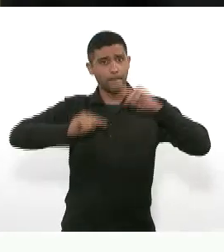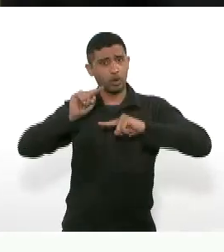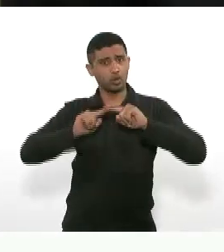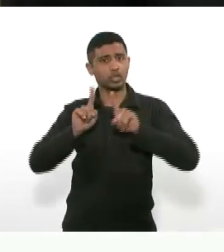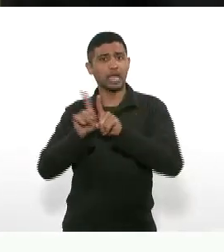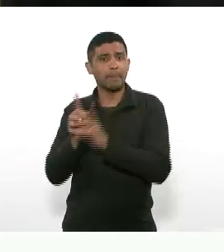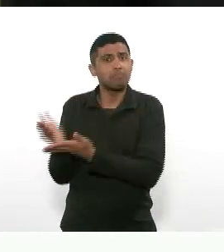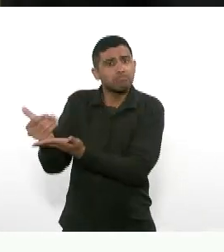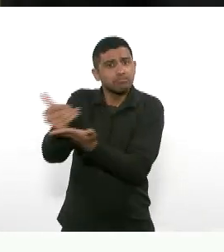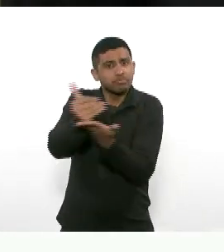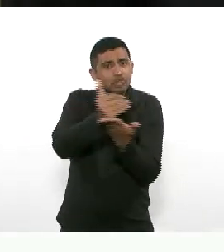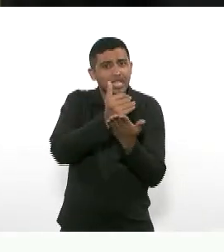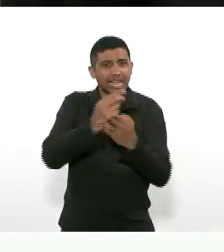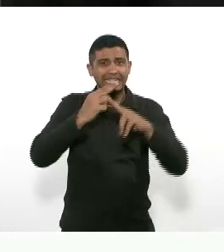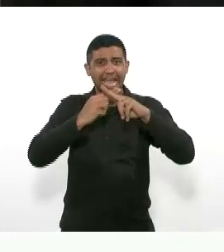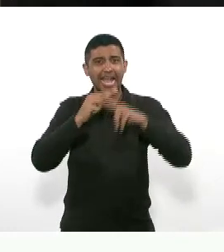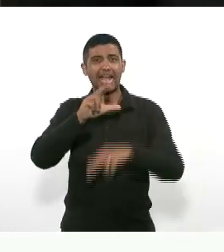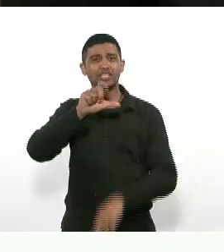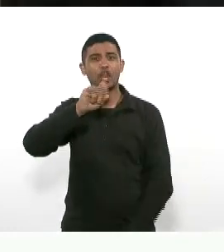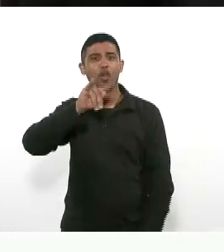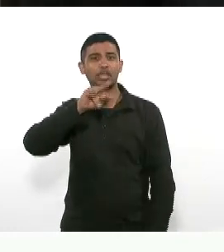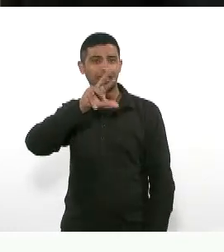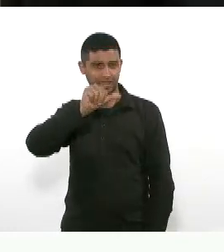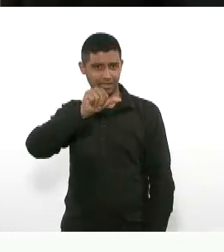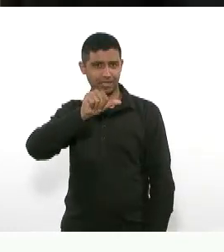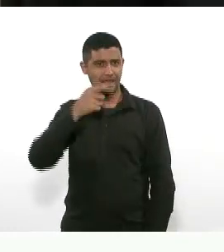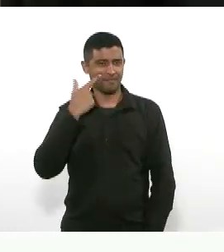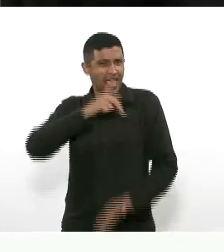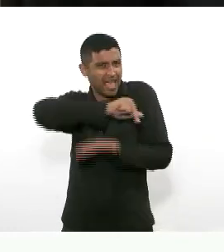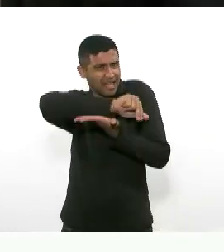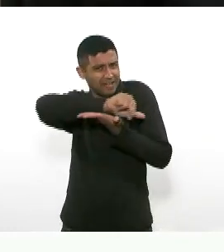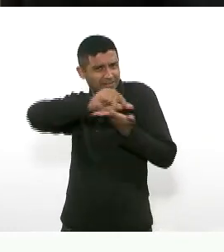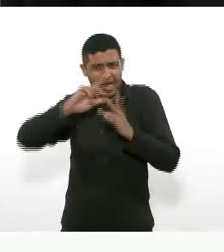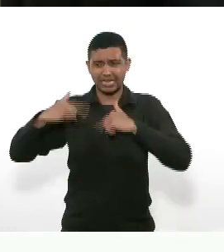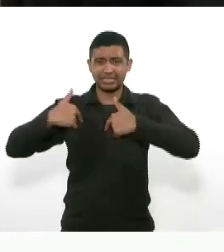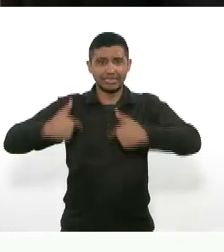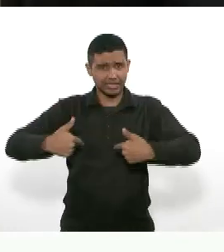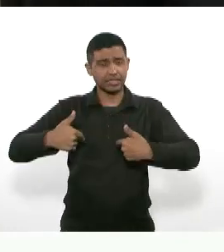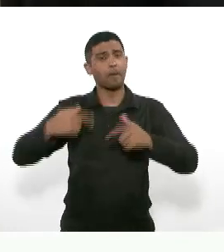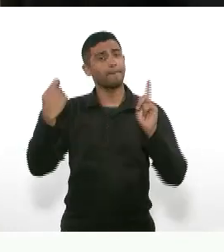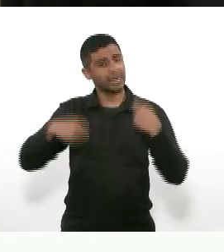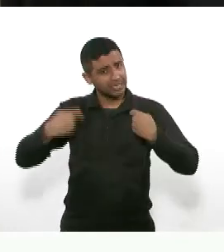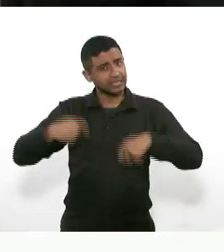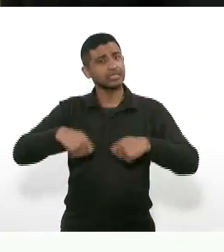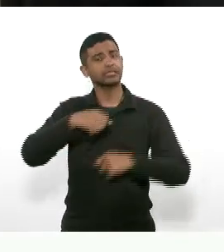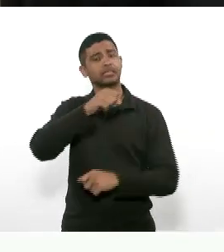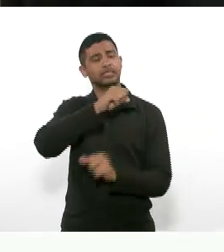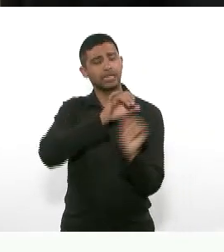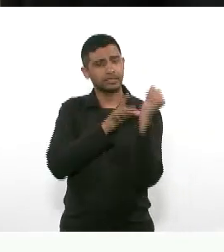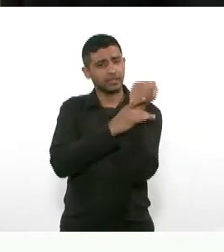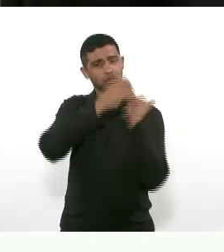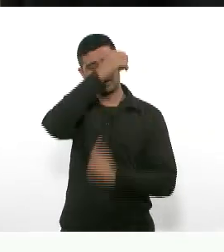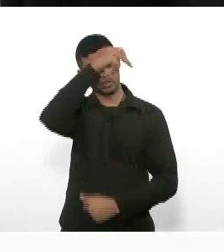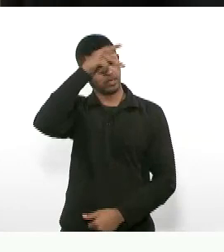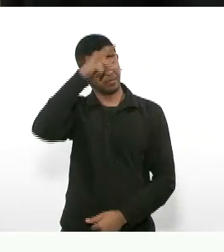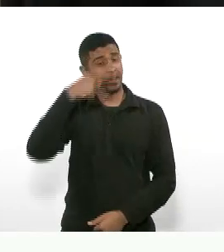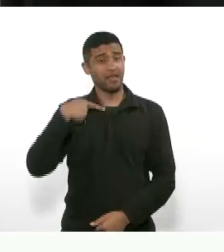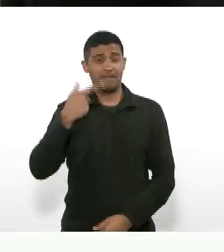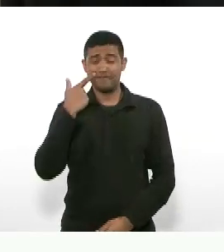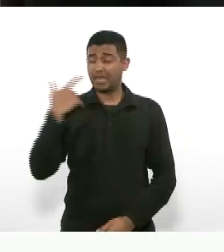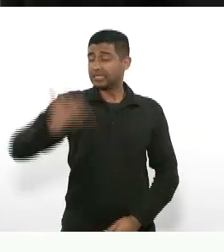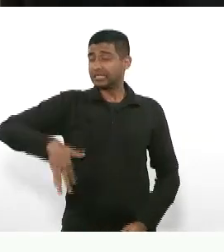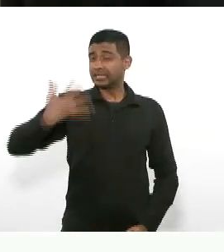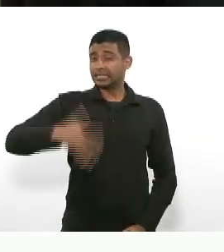das loterias. O montante de recursos a serem aplicados na segurança pública decorrentes dessas fontes é